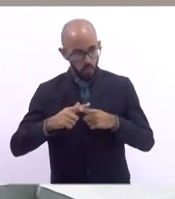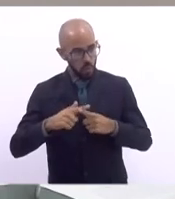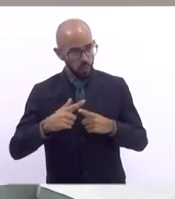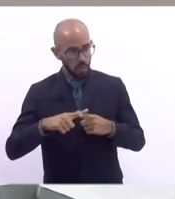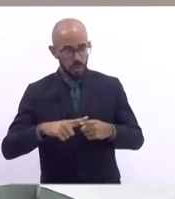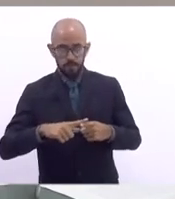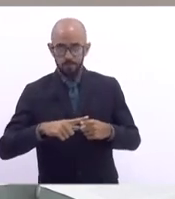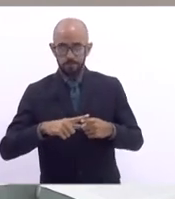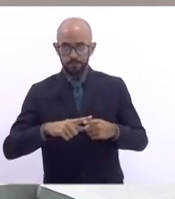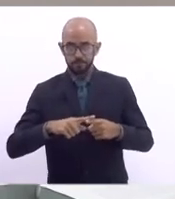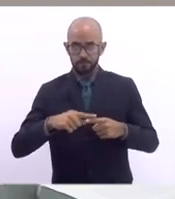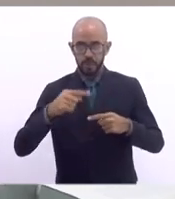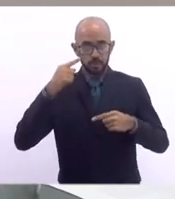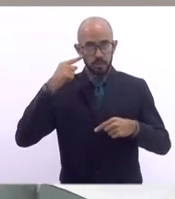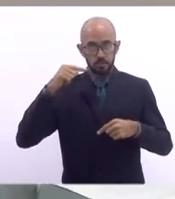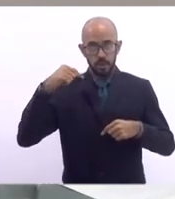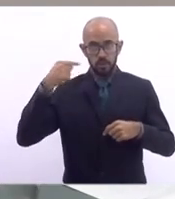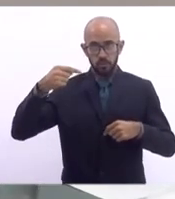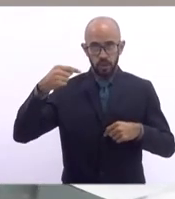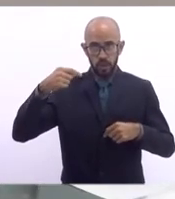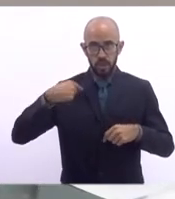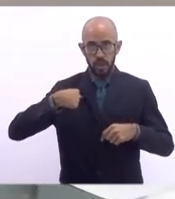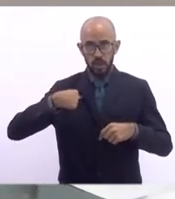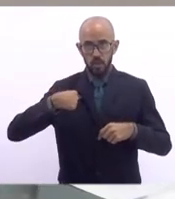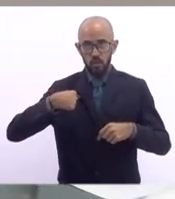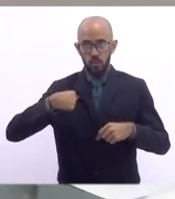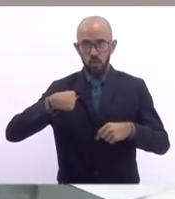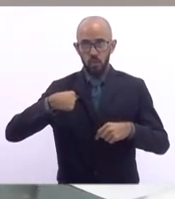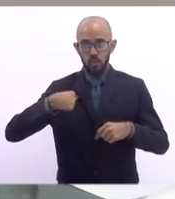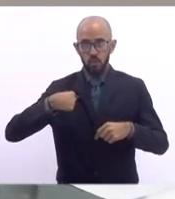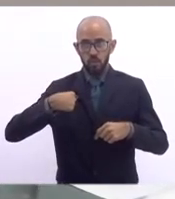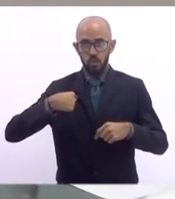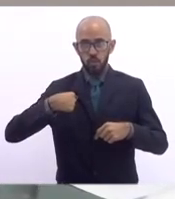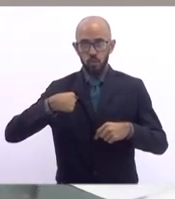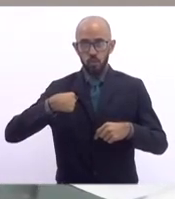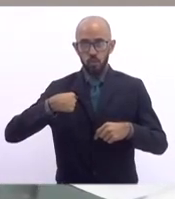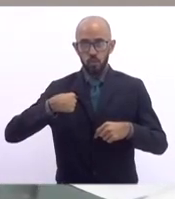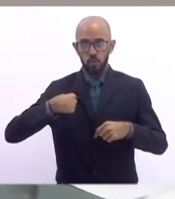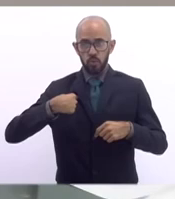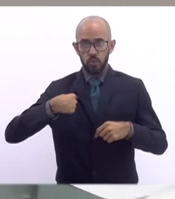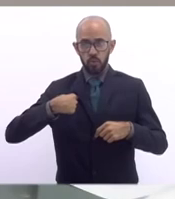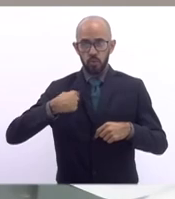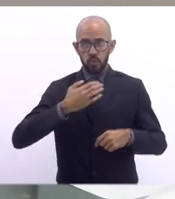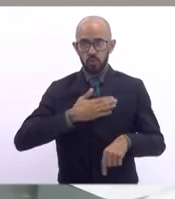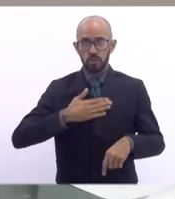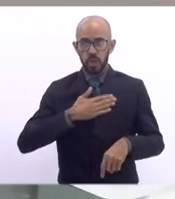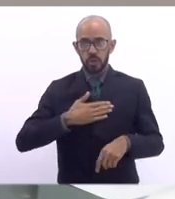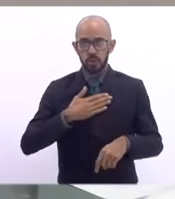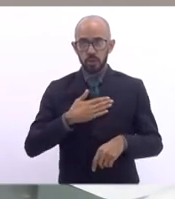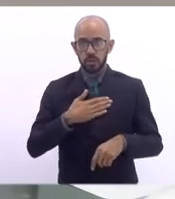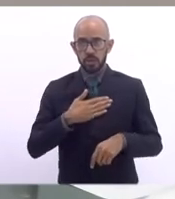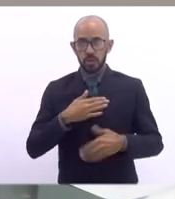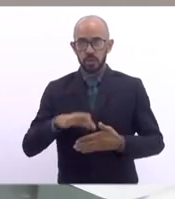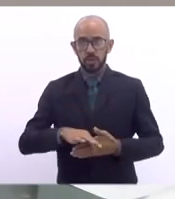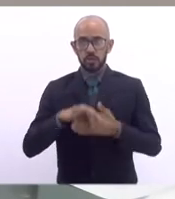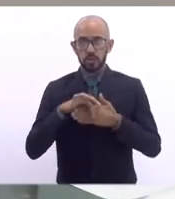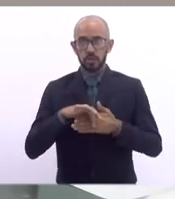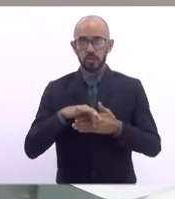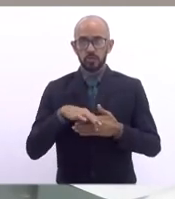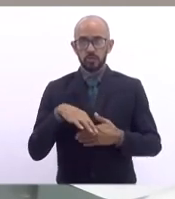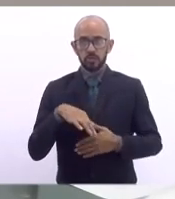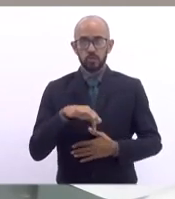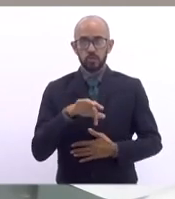e na próxima e eu eu queria que o a liderança do